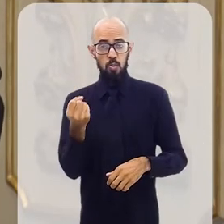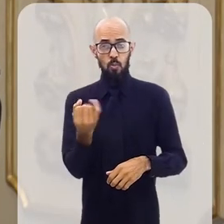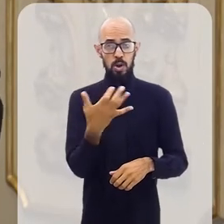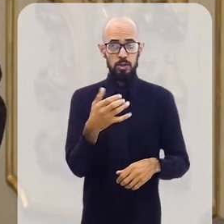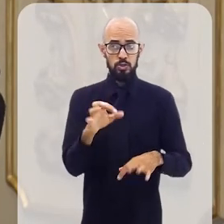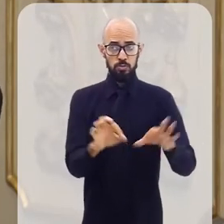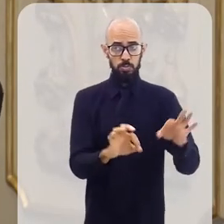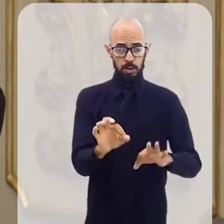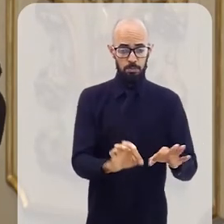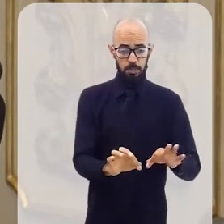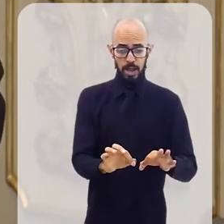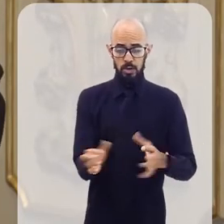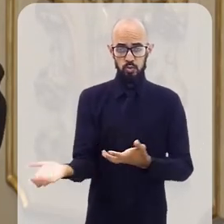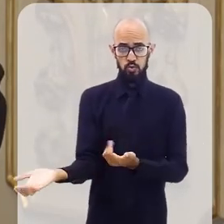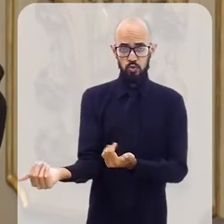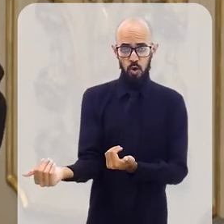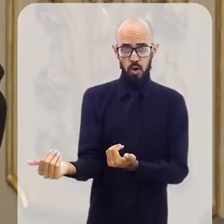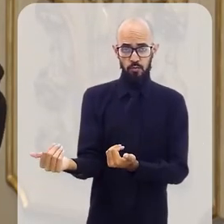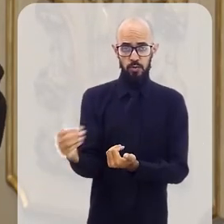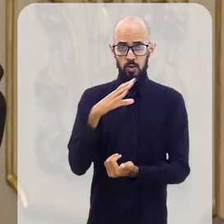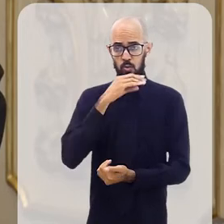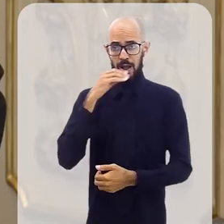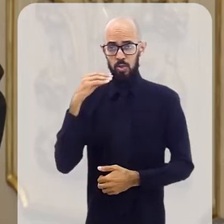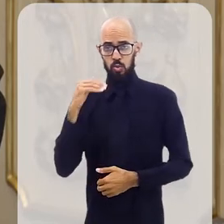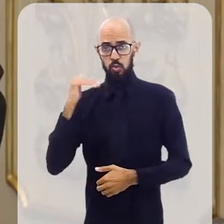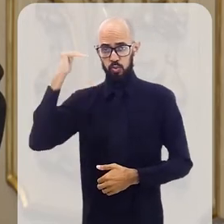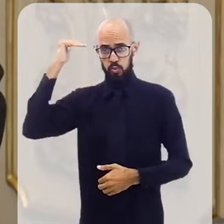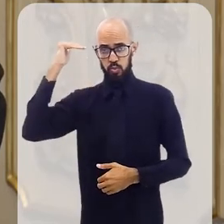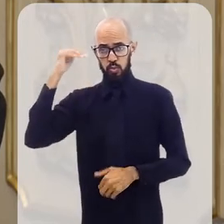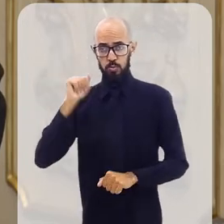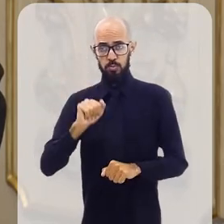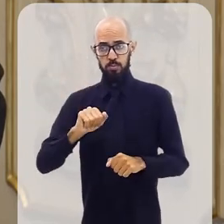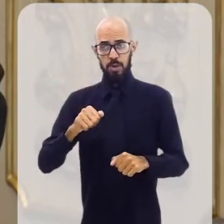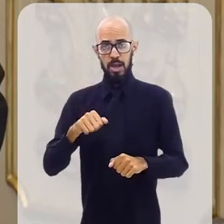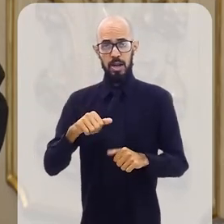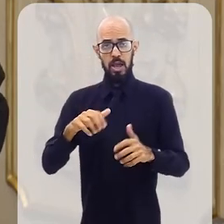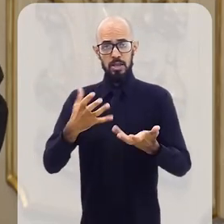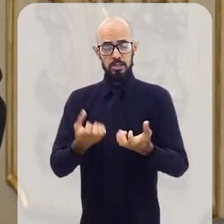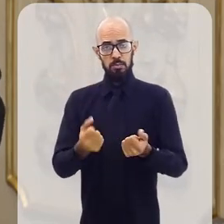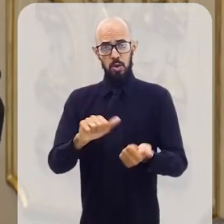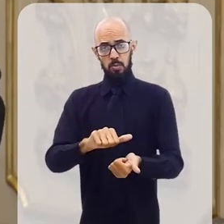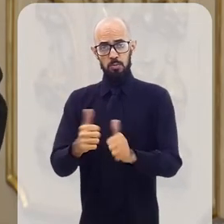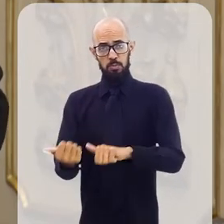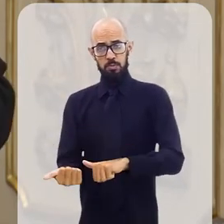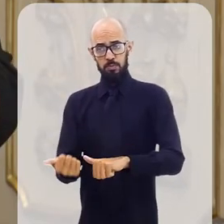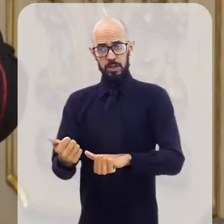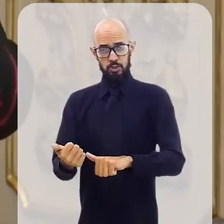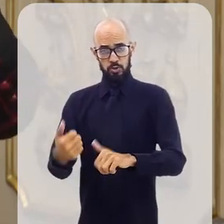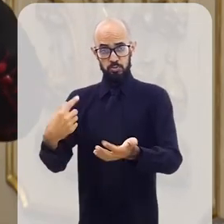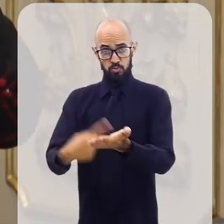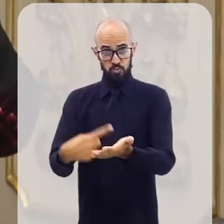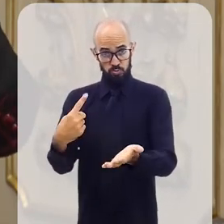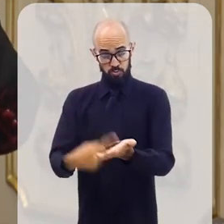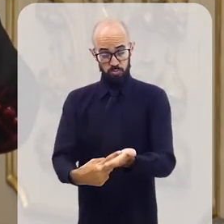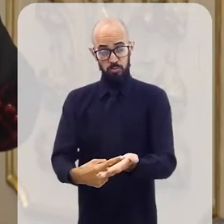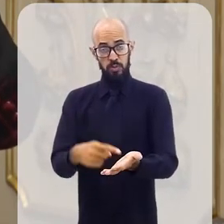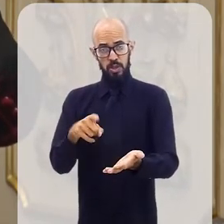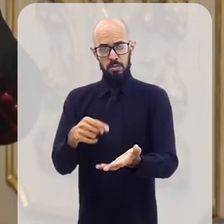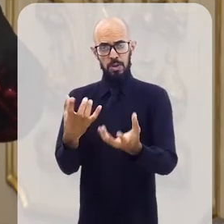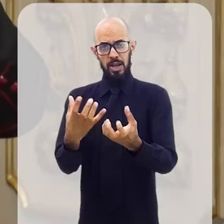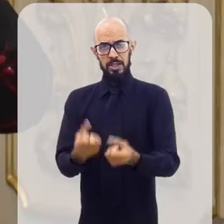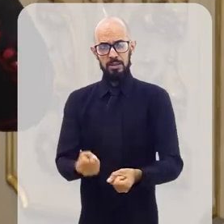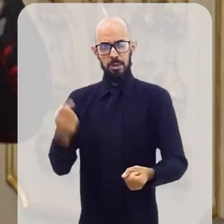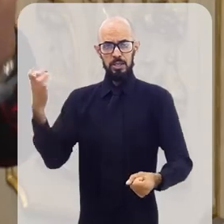um adulto para o sacramento da confirmação do batismo essa abertura para receber esse